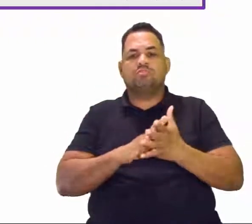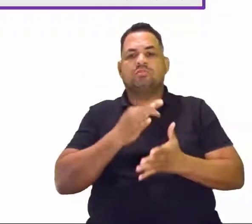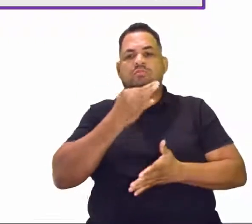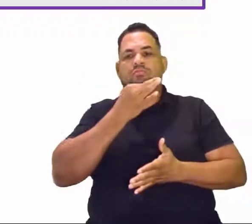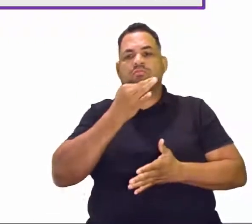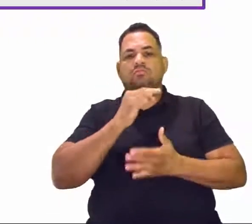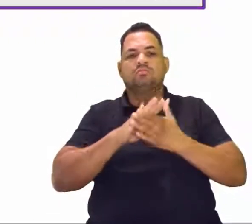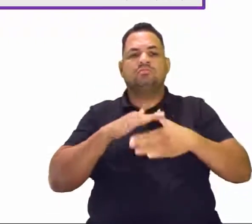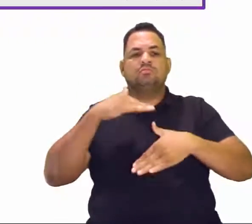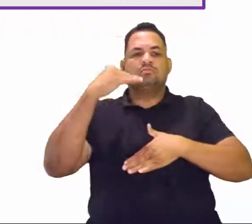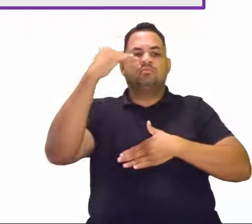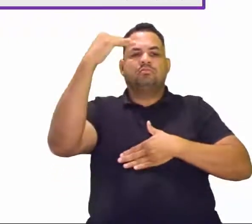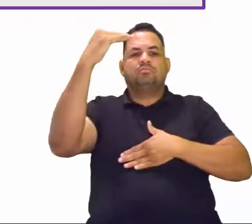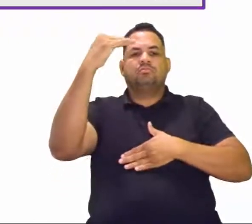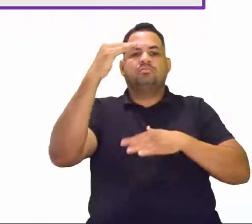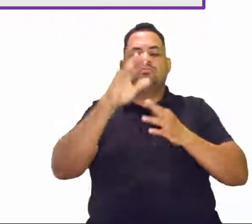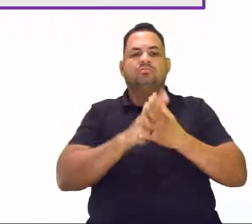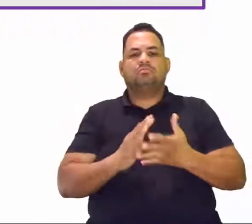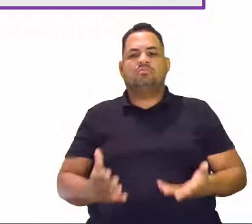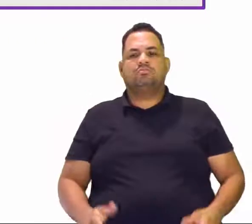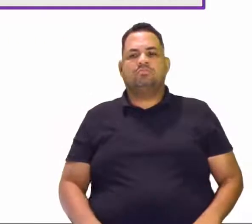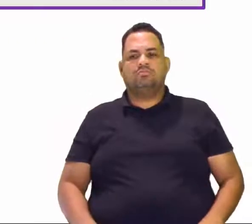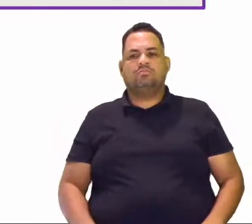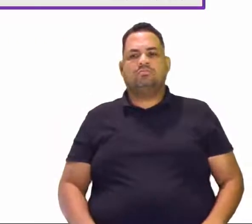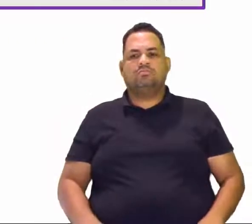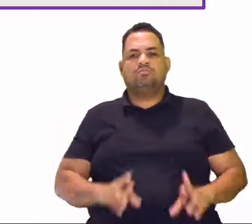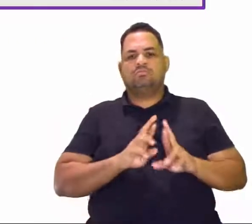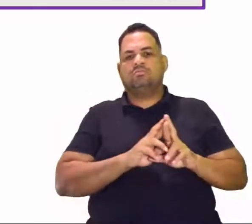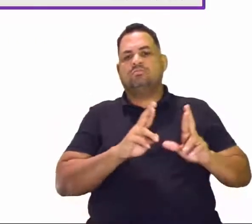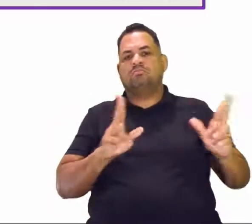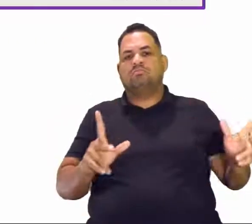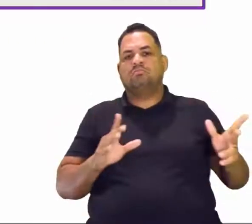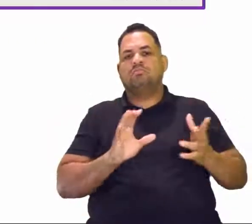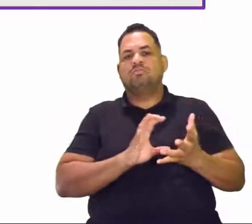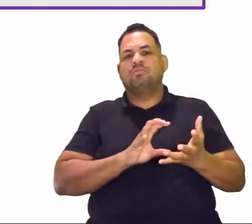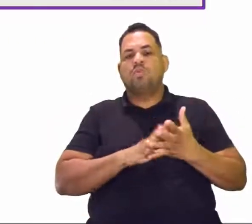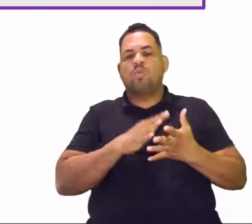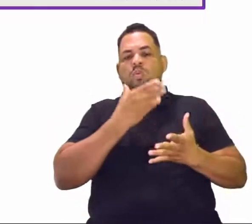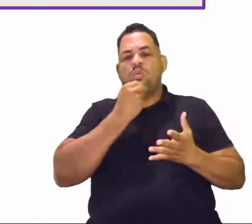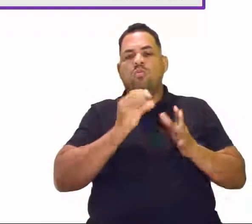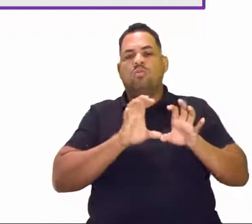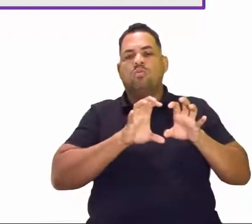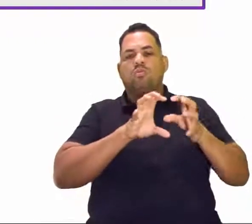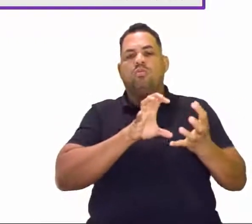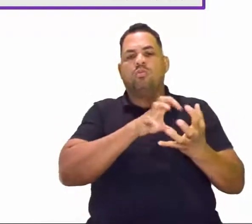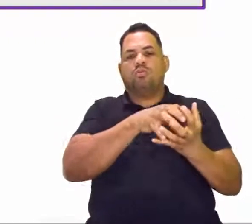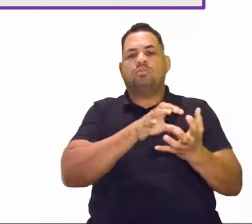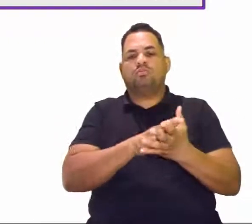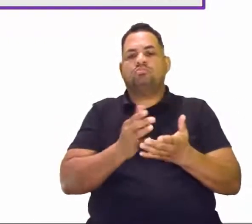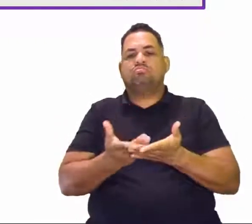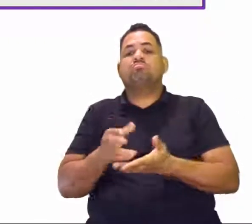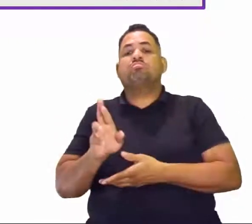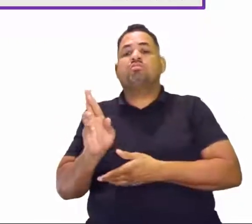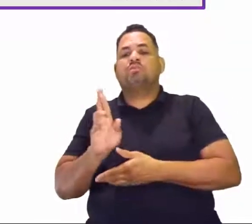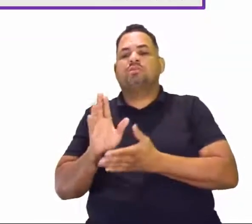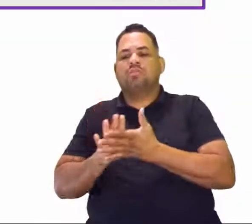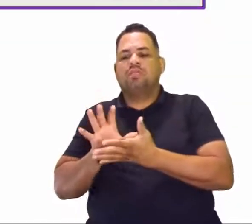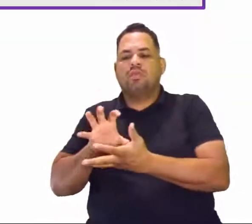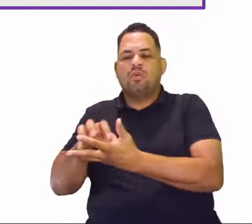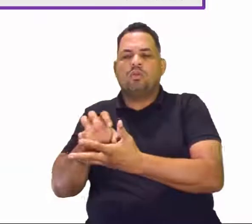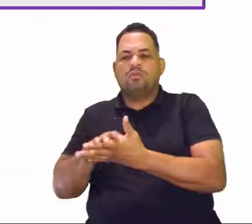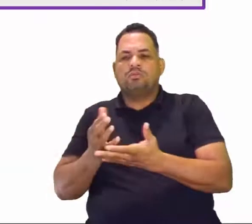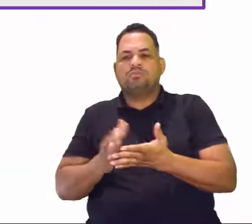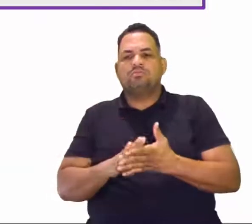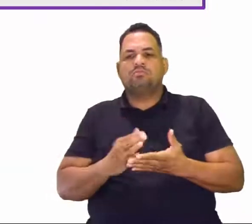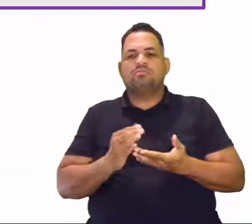indicativo e sua posição de superioridade diferenciando colonizadores e colonizados sobre a premissa